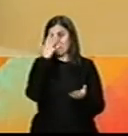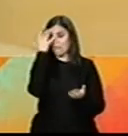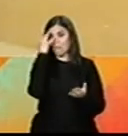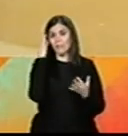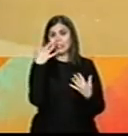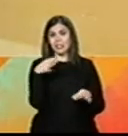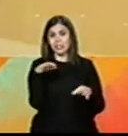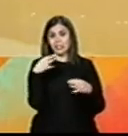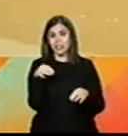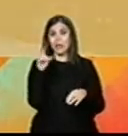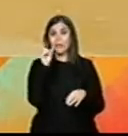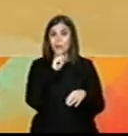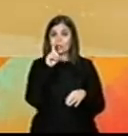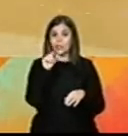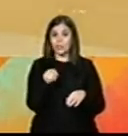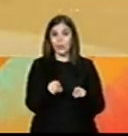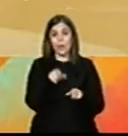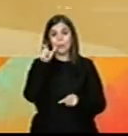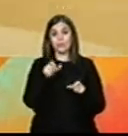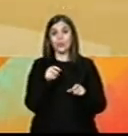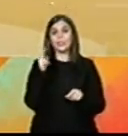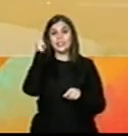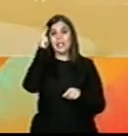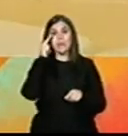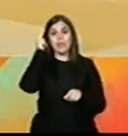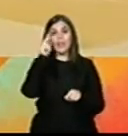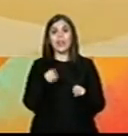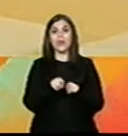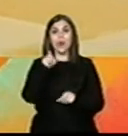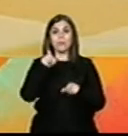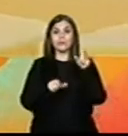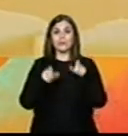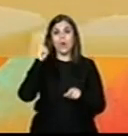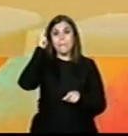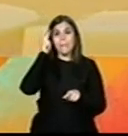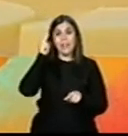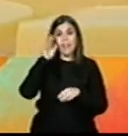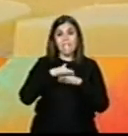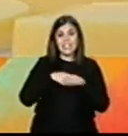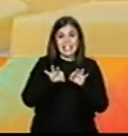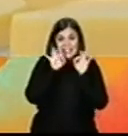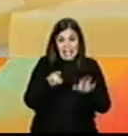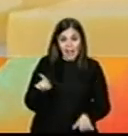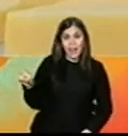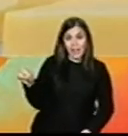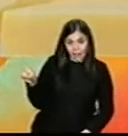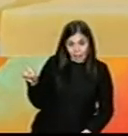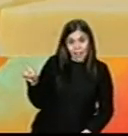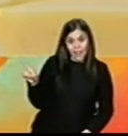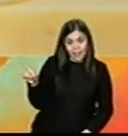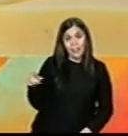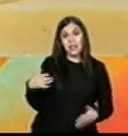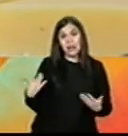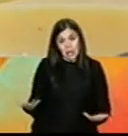cortar como os madeirenses fazem. Os madeirenses fazem é precisamente isso, não é? Claro. Portanto, nós estamos aqui a cortar